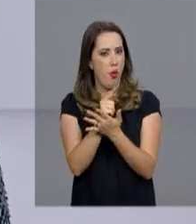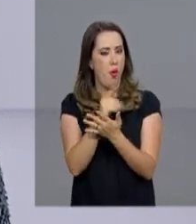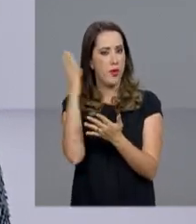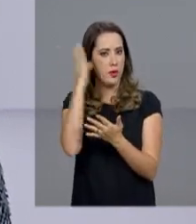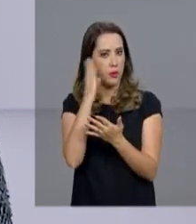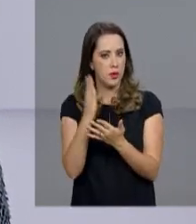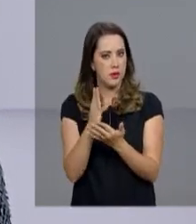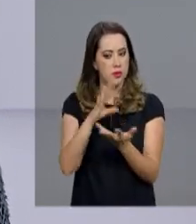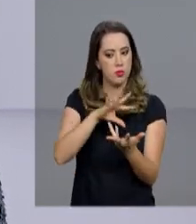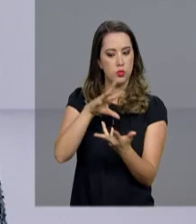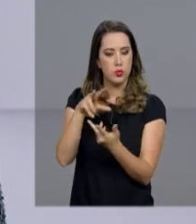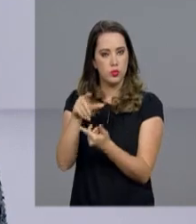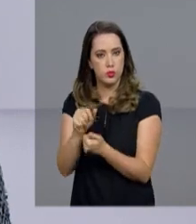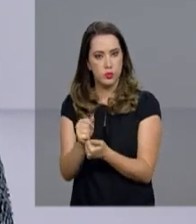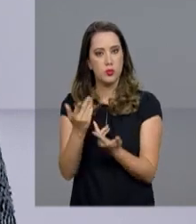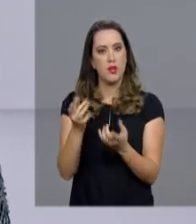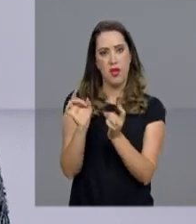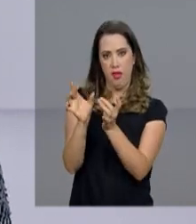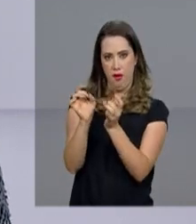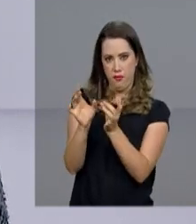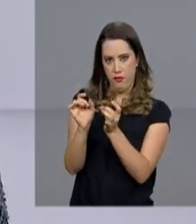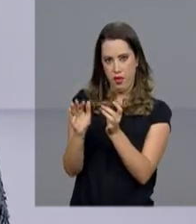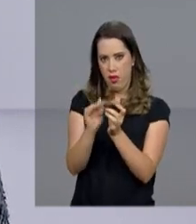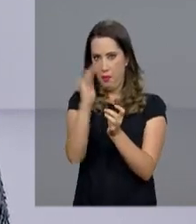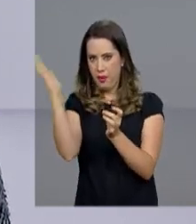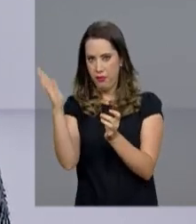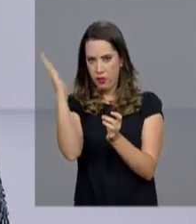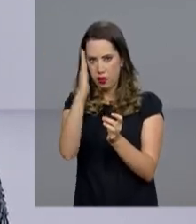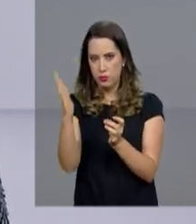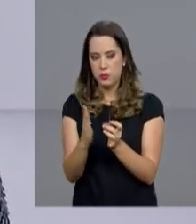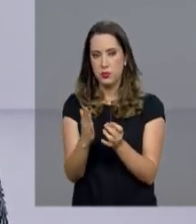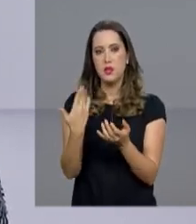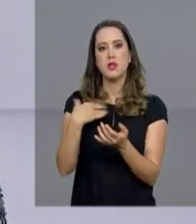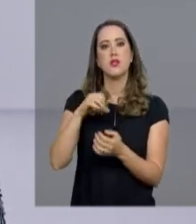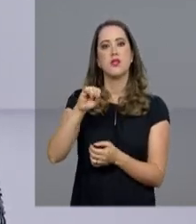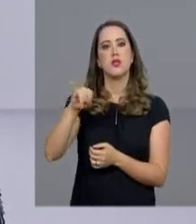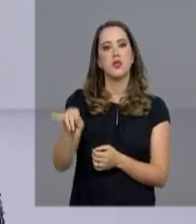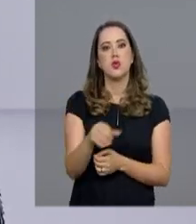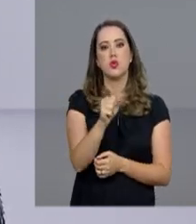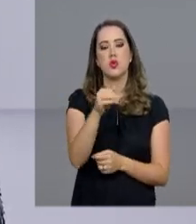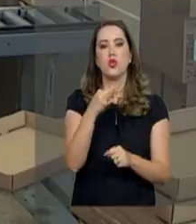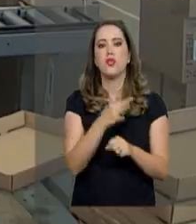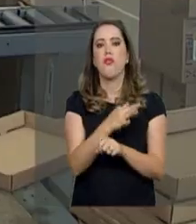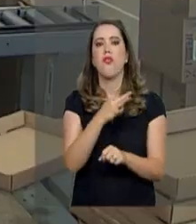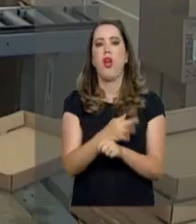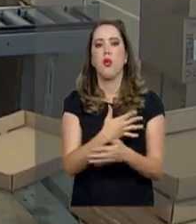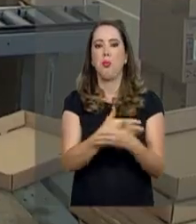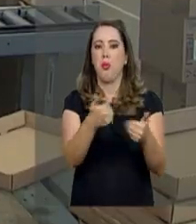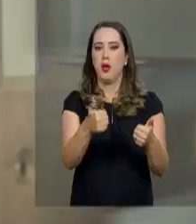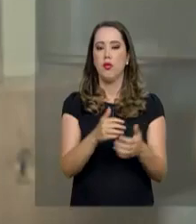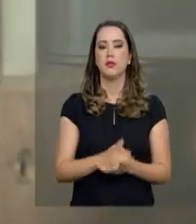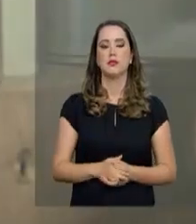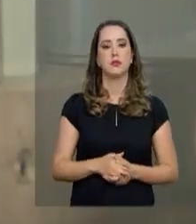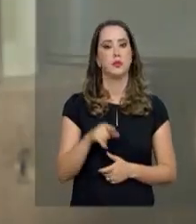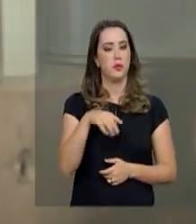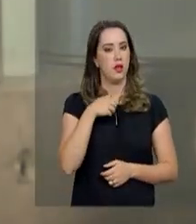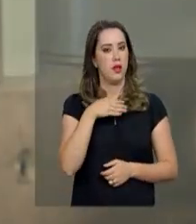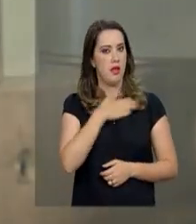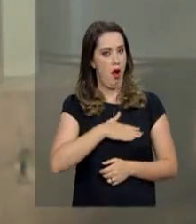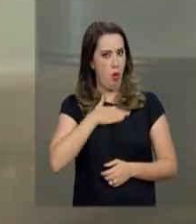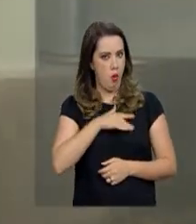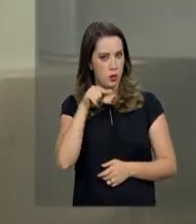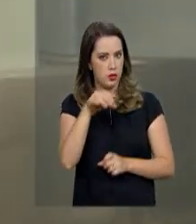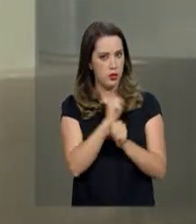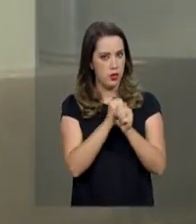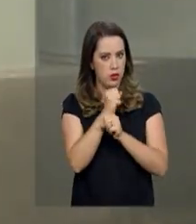mês de julho. Nas exportações, destaque para a soja e para o minério de ferro. Em agosto deste ano, o país